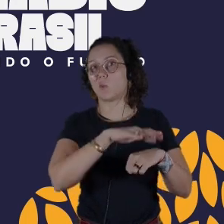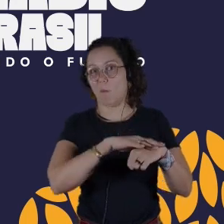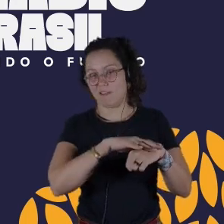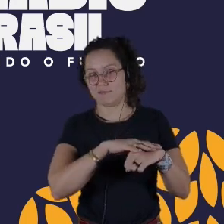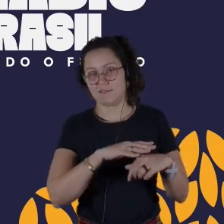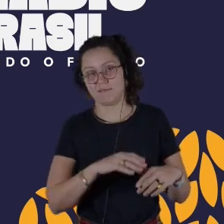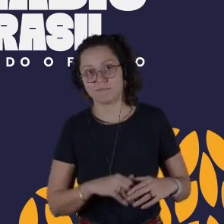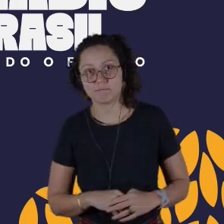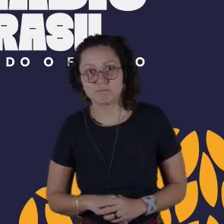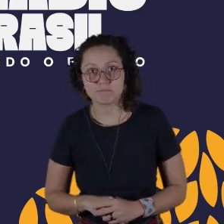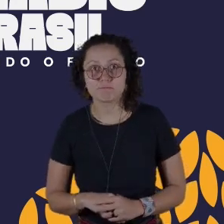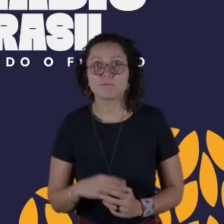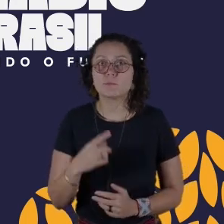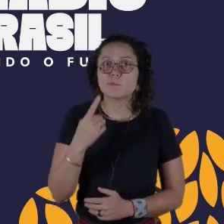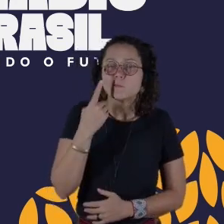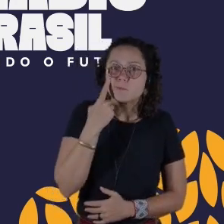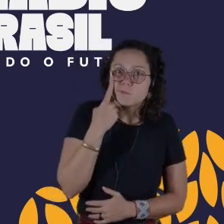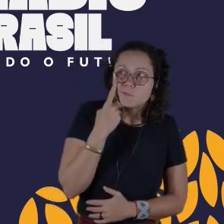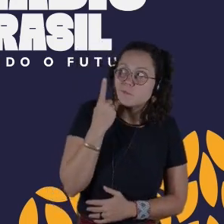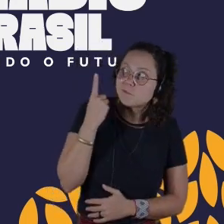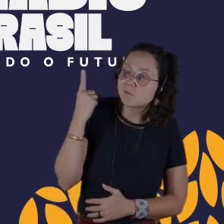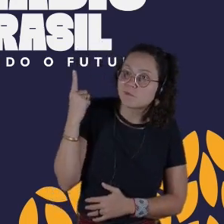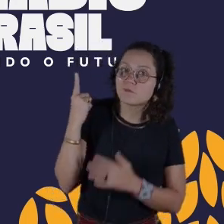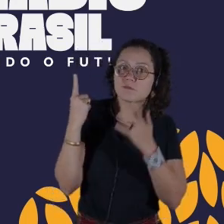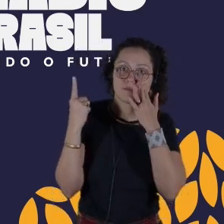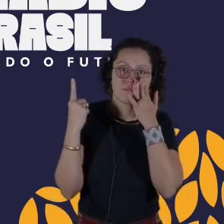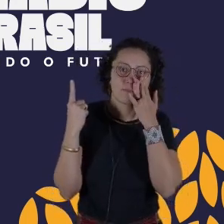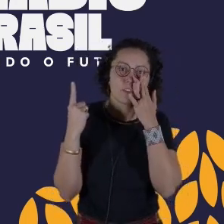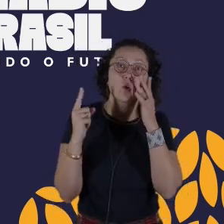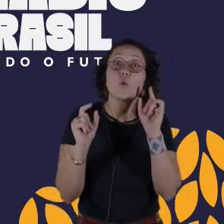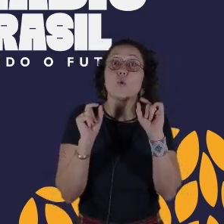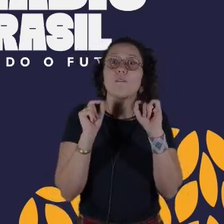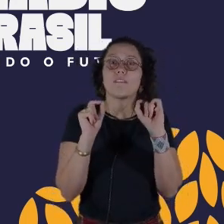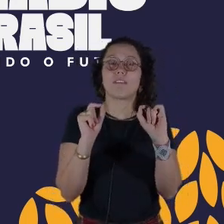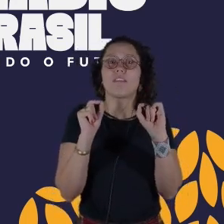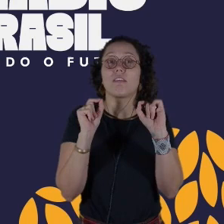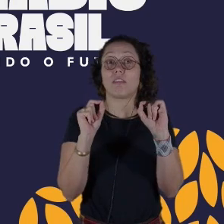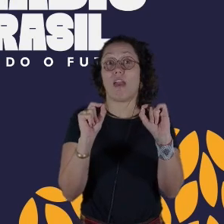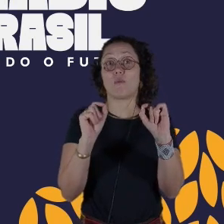E esse que nós falamos é efeito neuroprotetor.